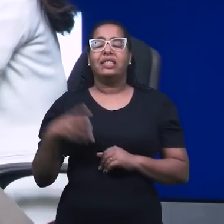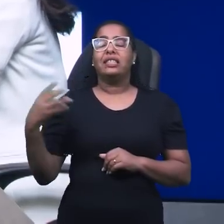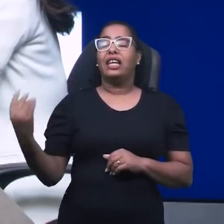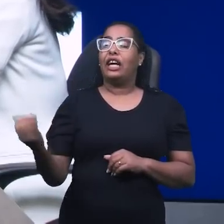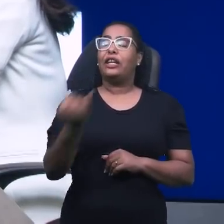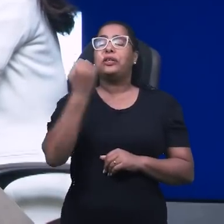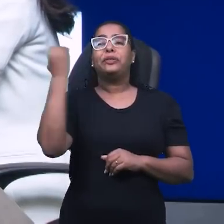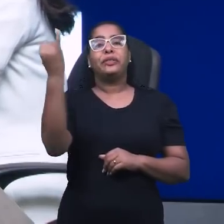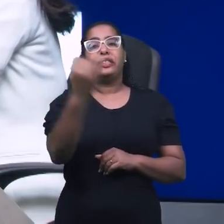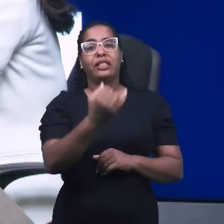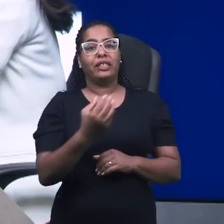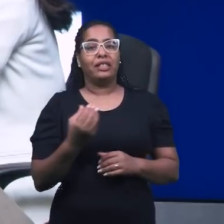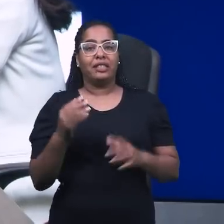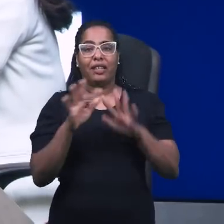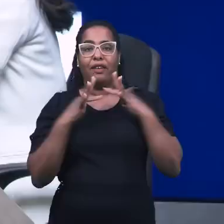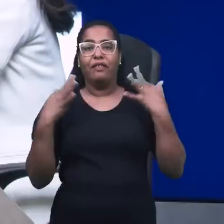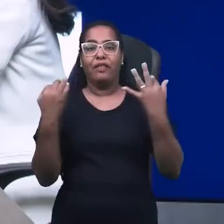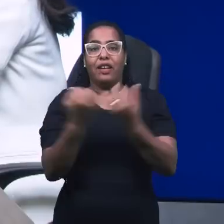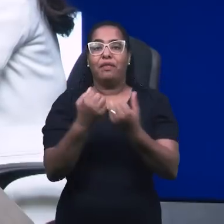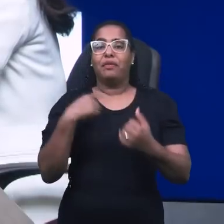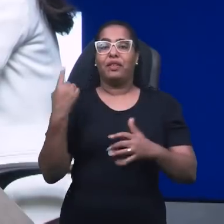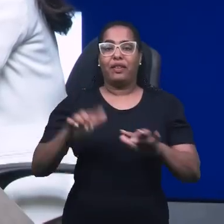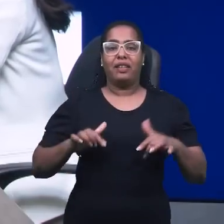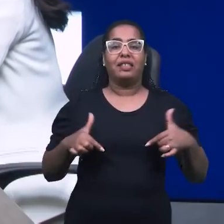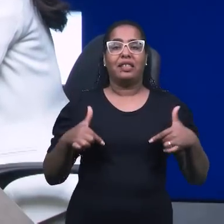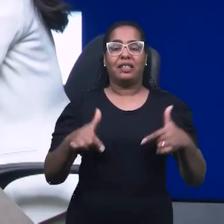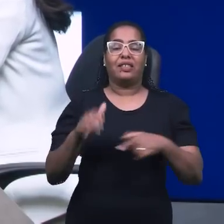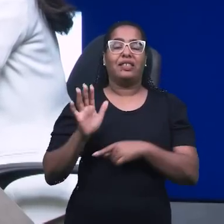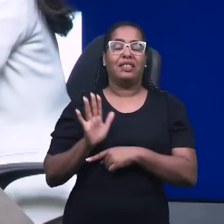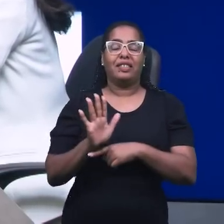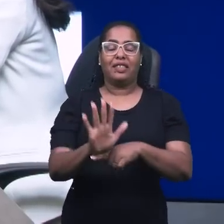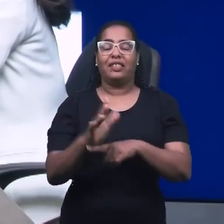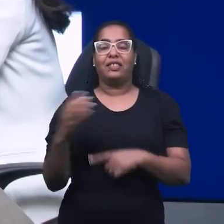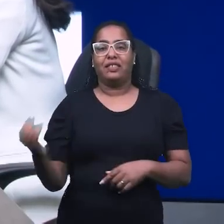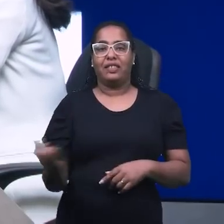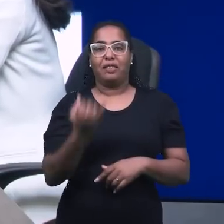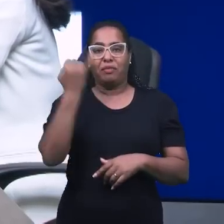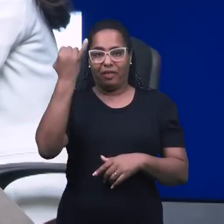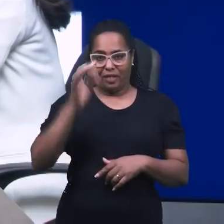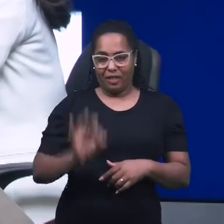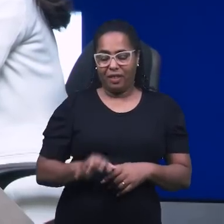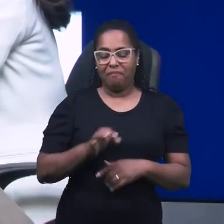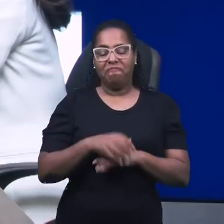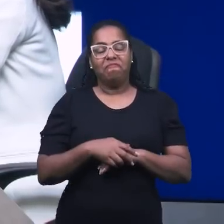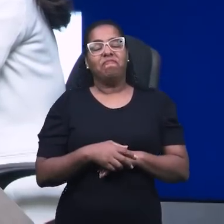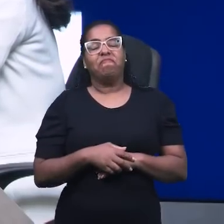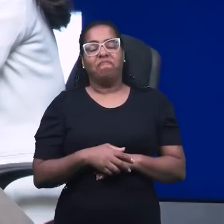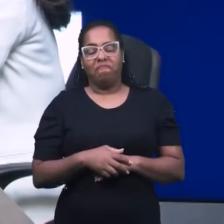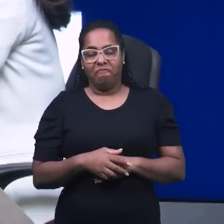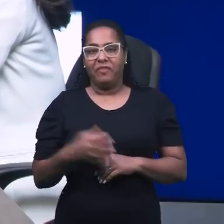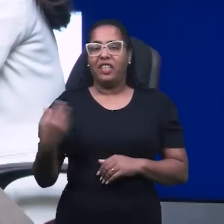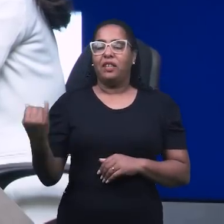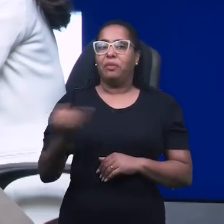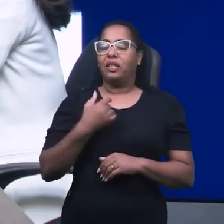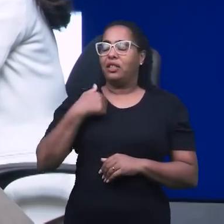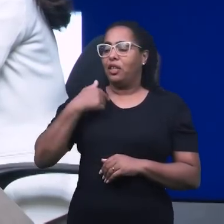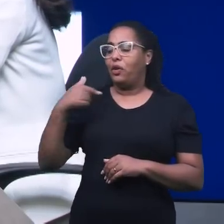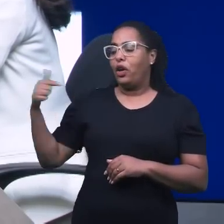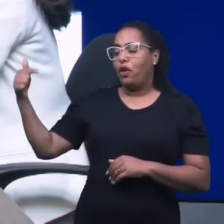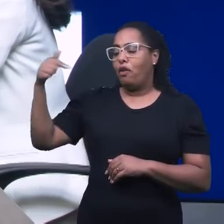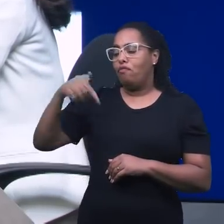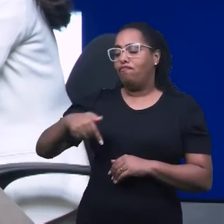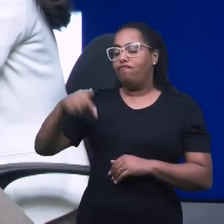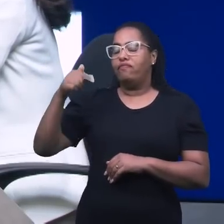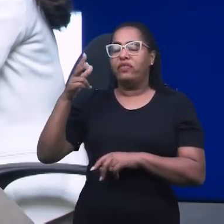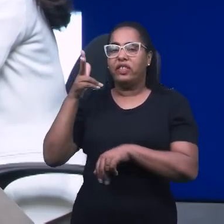família nas nossas ações, nos conselhos, na ajuda, como é importante, né? Muito importante. E aí, vim